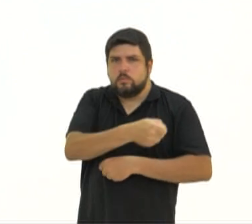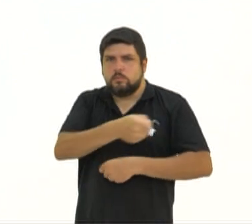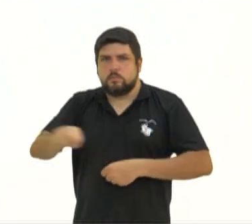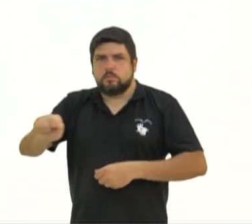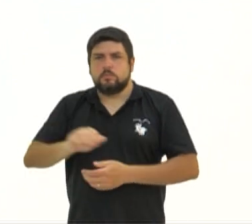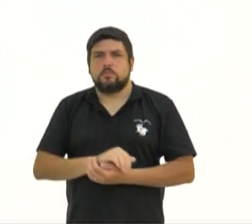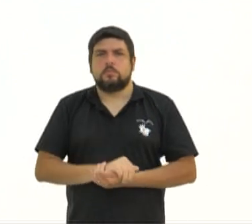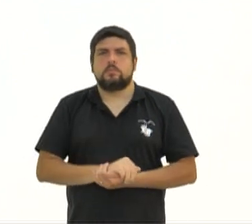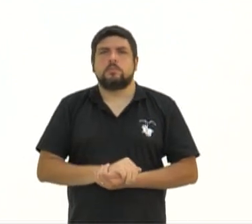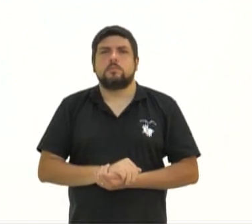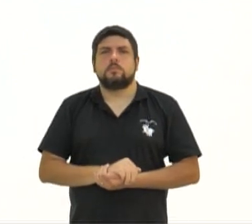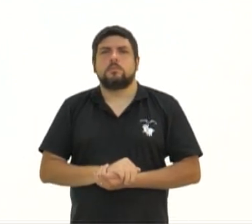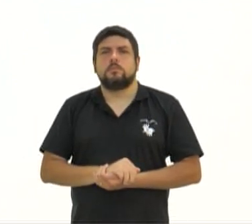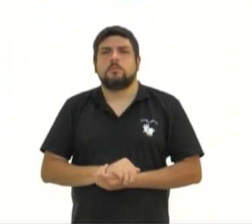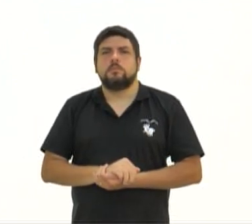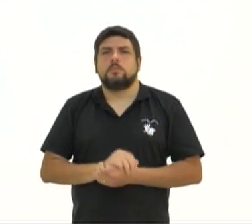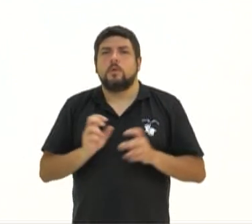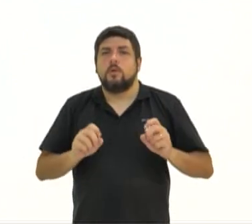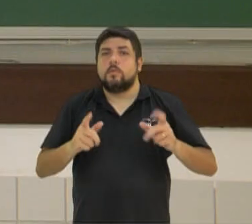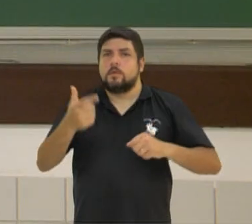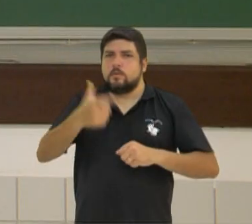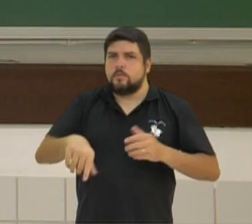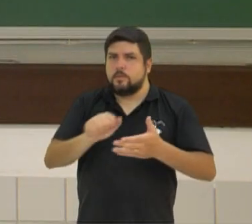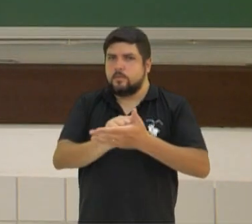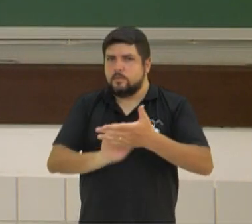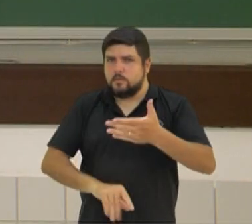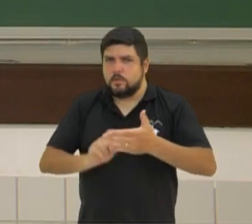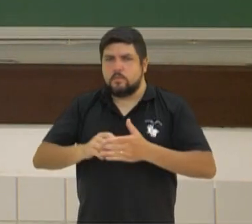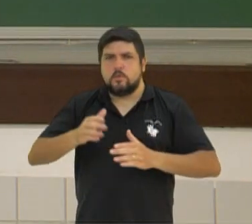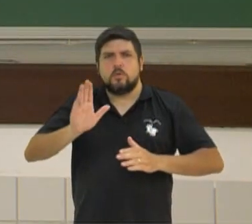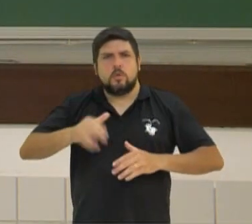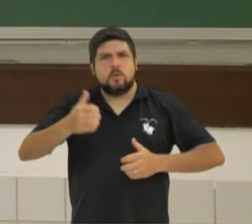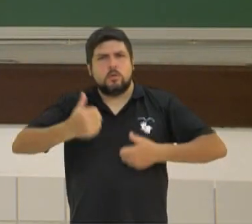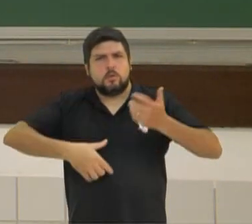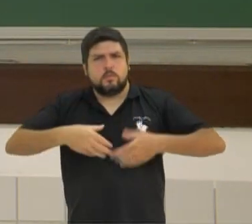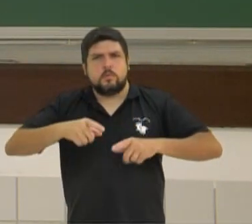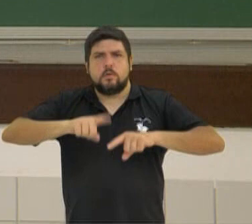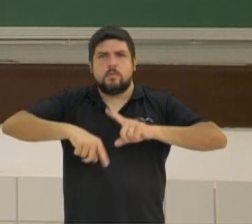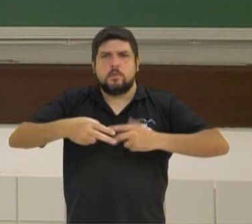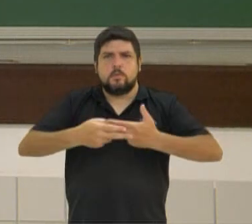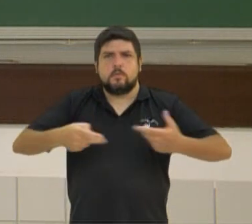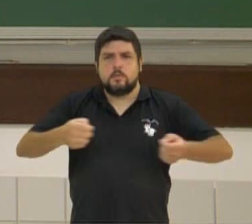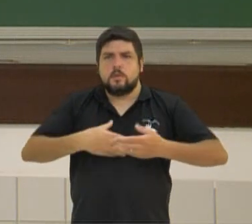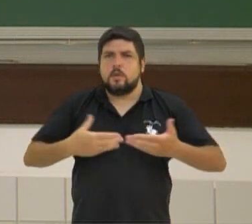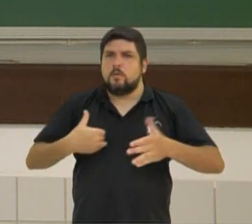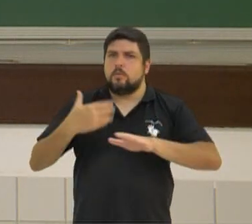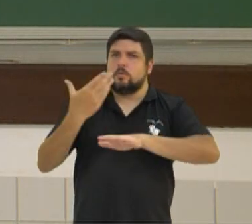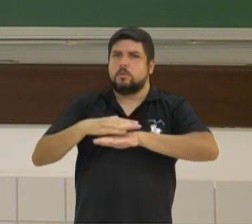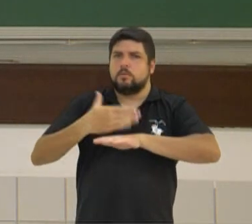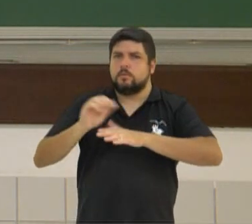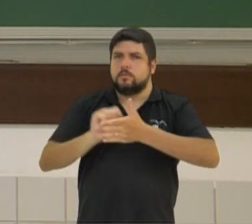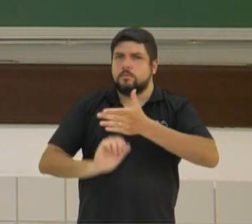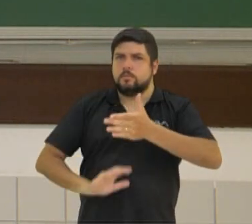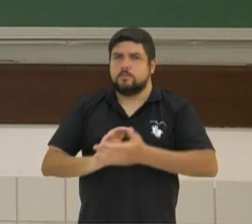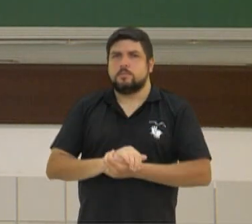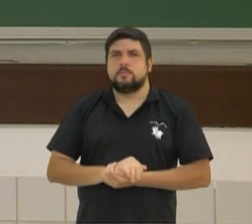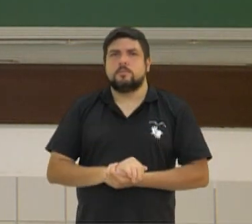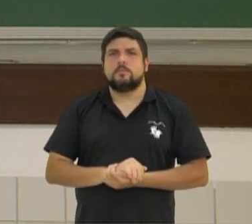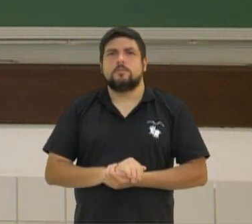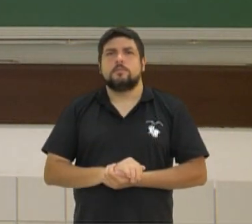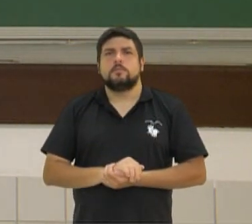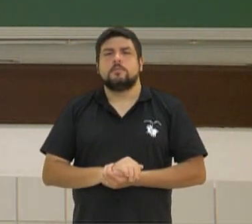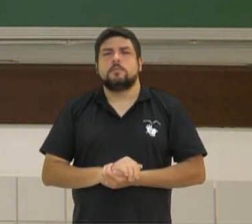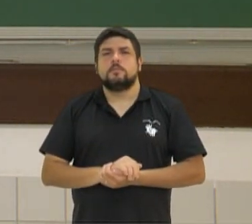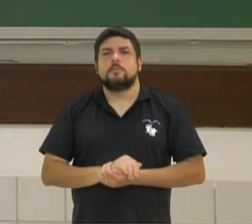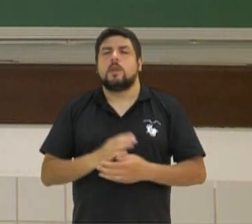também. Bora para mais uma atividade então, já falamos sobre os materiais utilizados, né, mais uma atividade da aula de hoje. Então ela